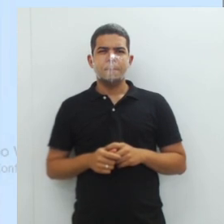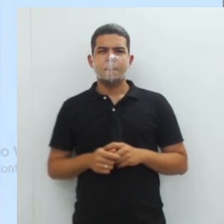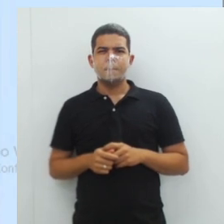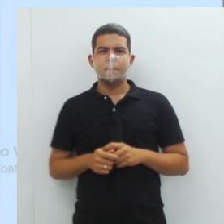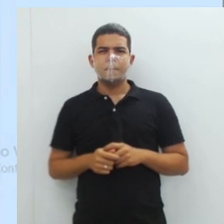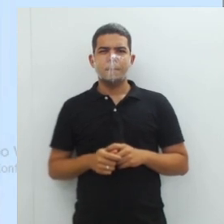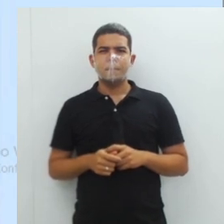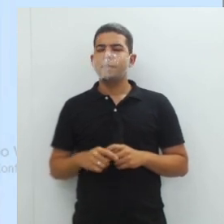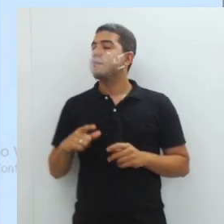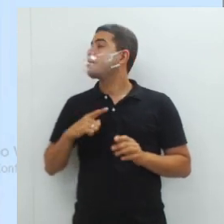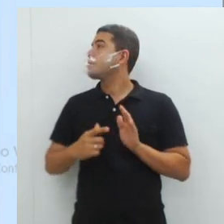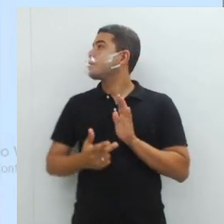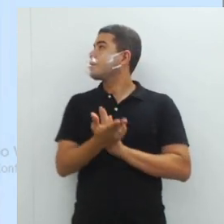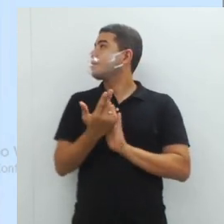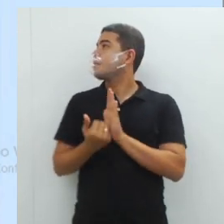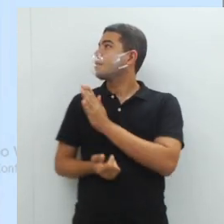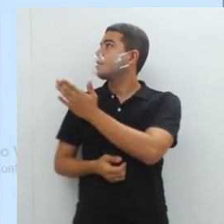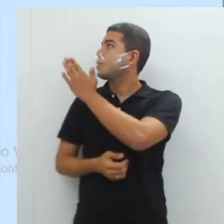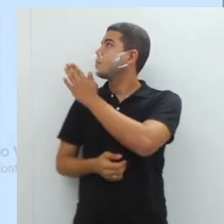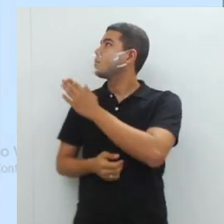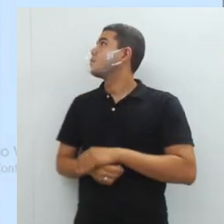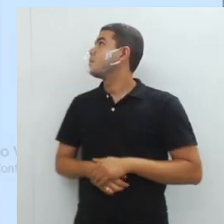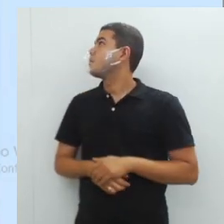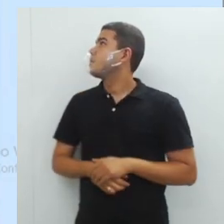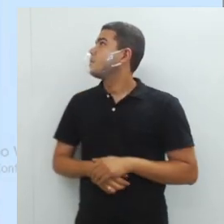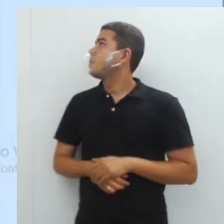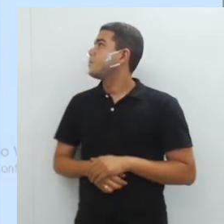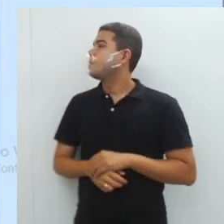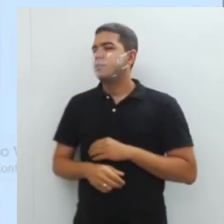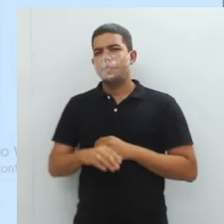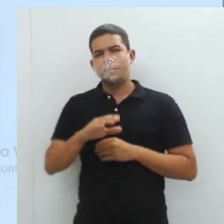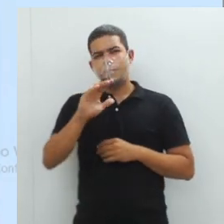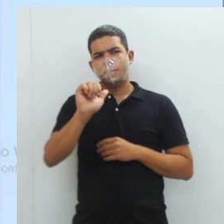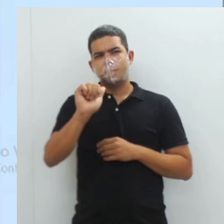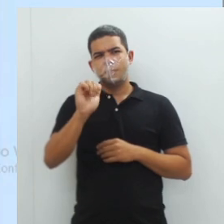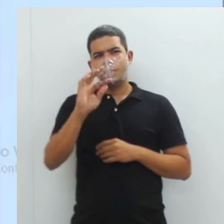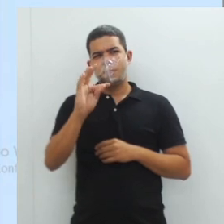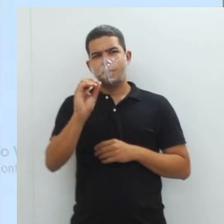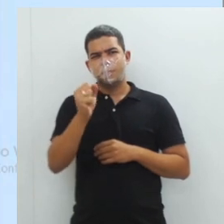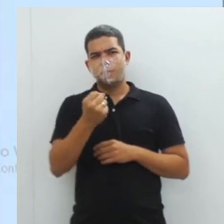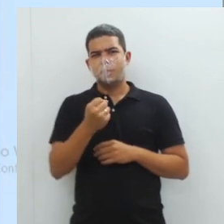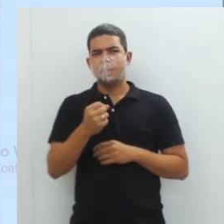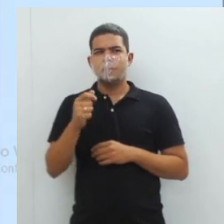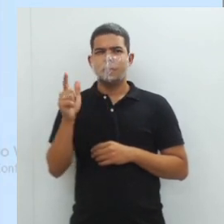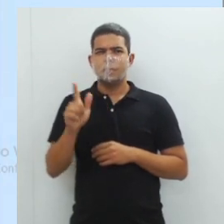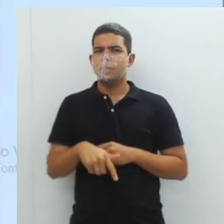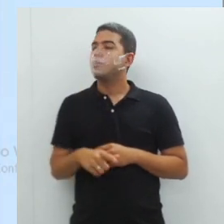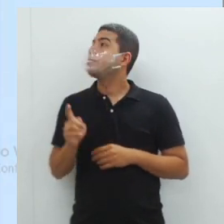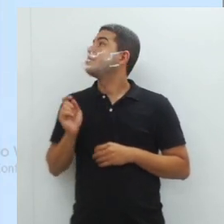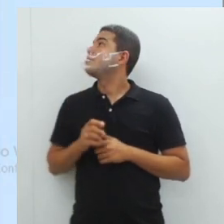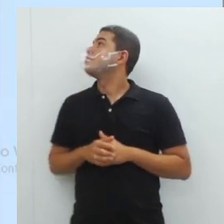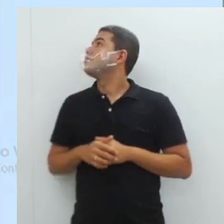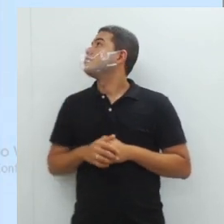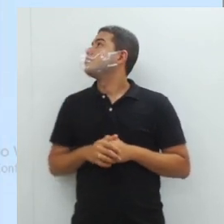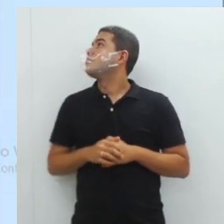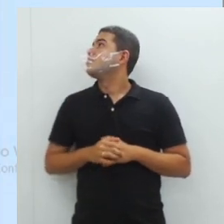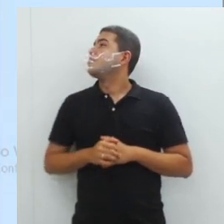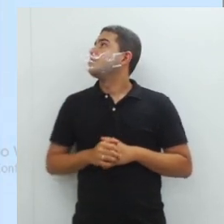Aí a gente tem algumas imagens de vegetações da Caatinga. Cactos, mais alguns exemplos de cactos,